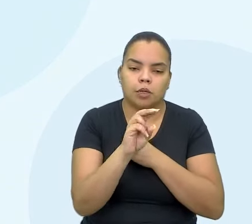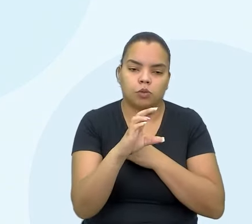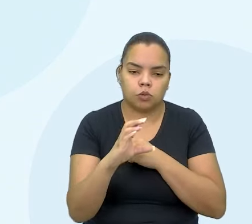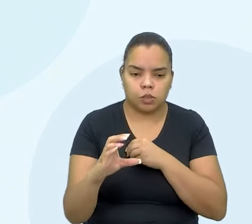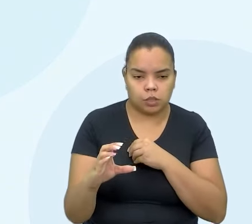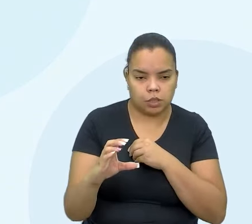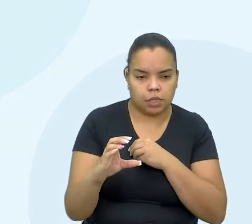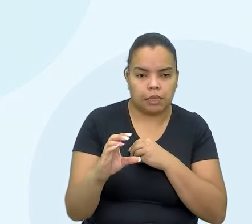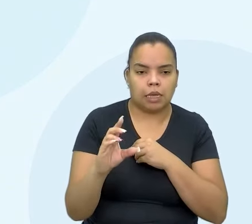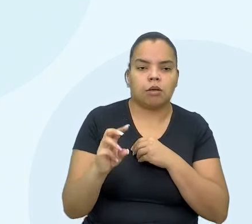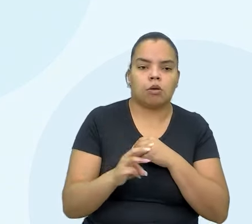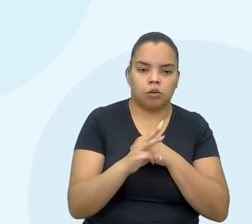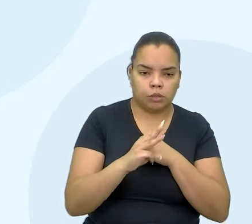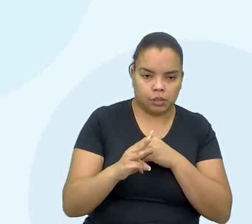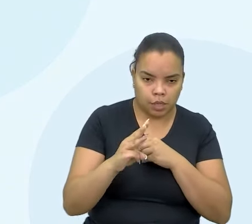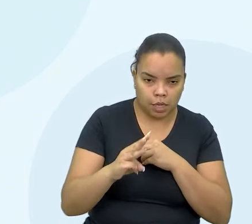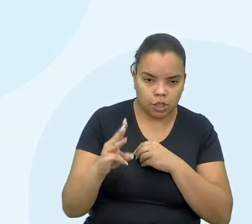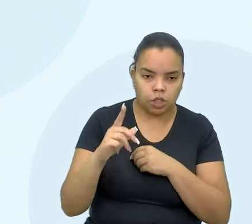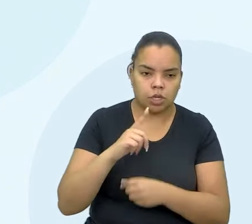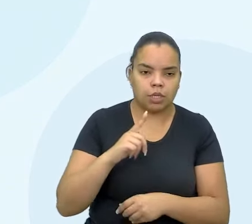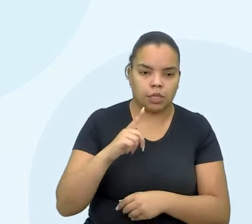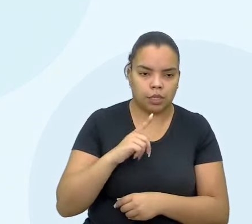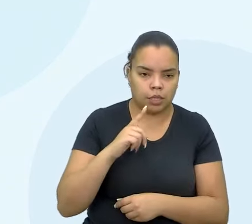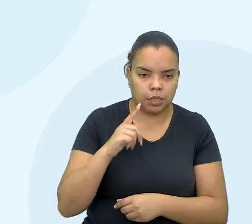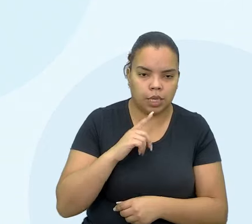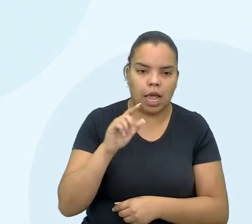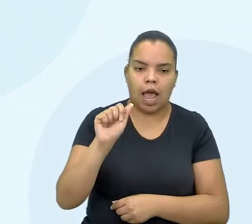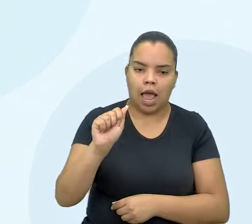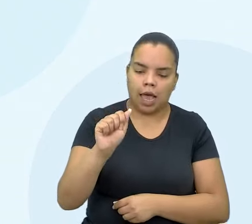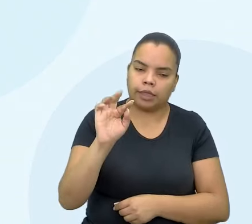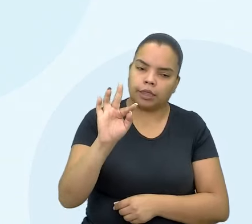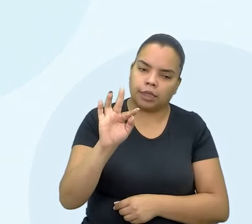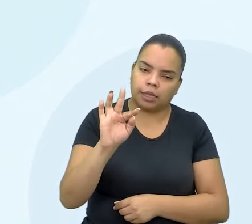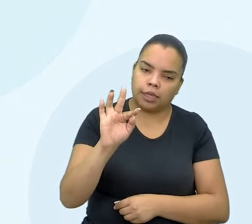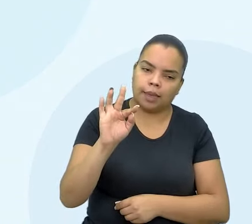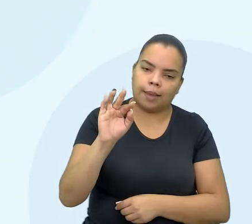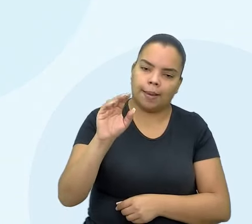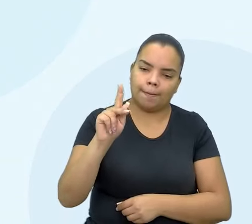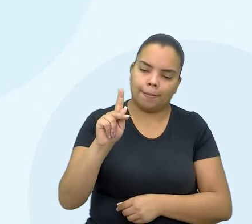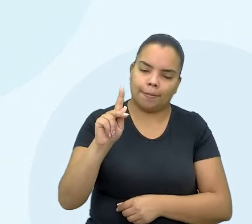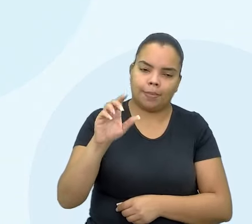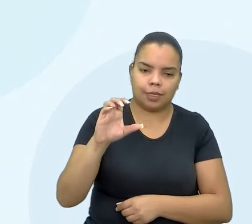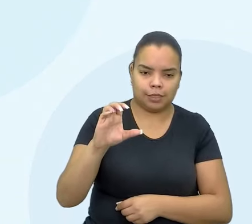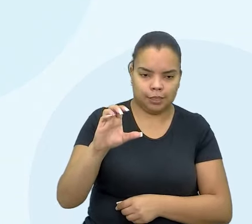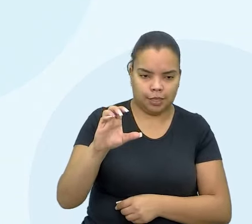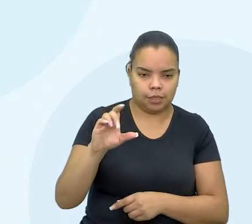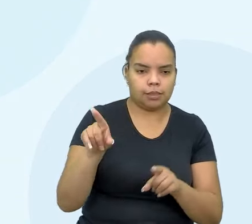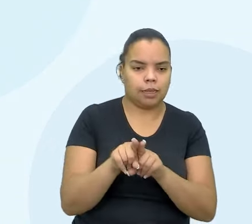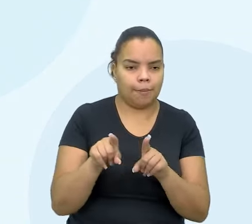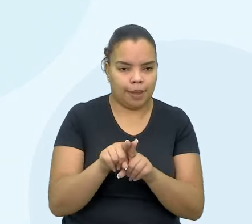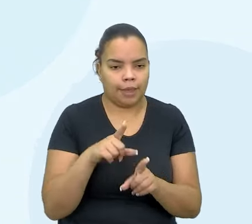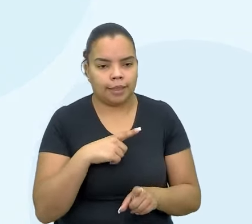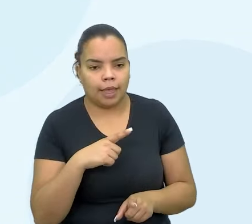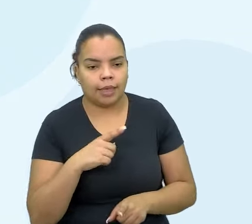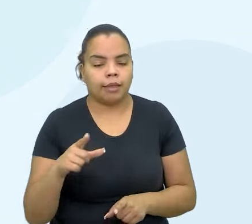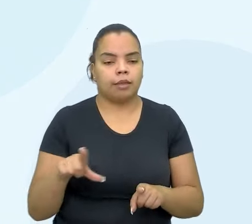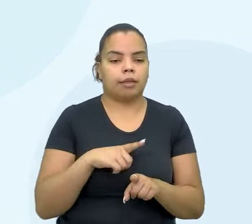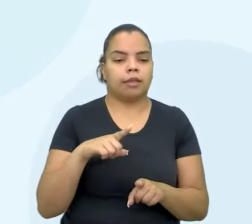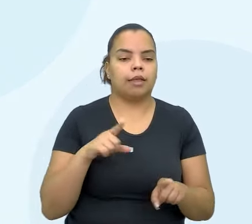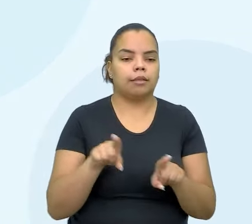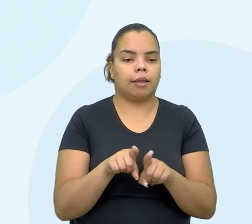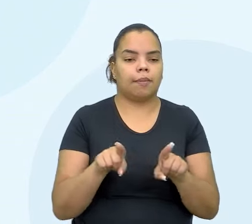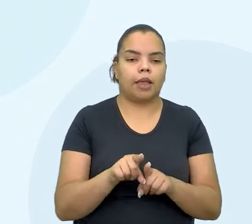mesmo site a gente tem um campo das ATPCs que já foram dadas das UCs, tá? E também tem esse